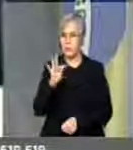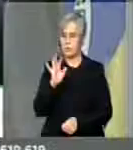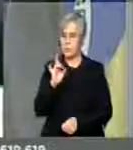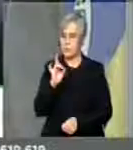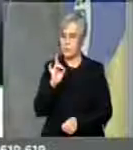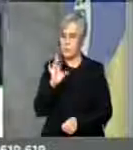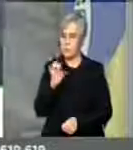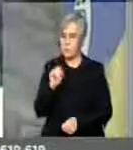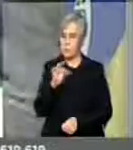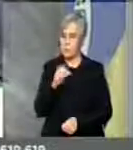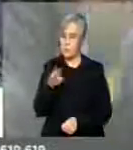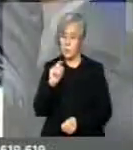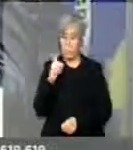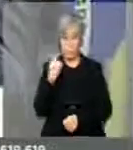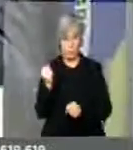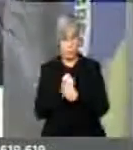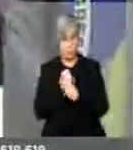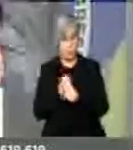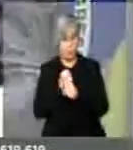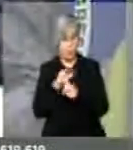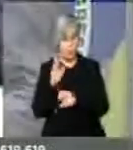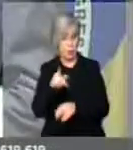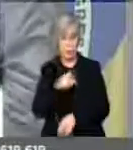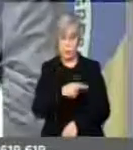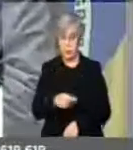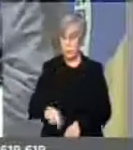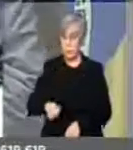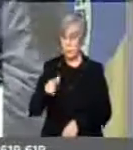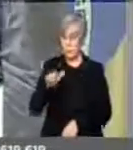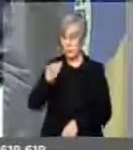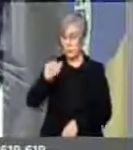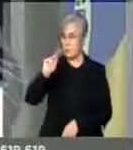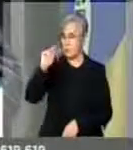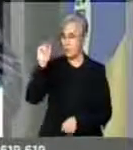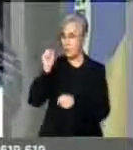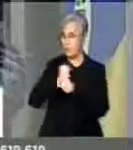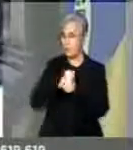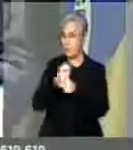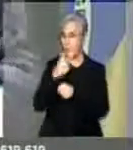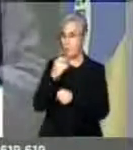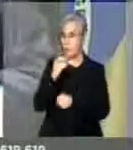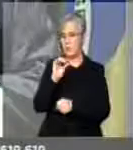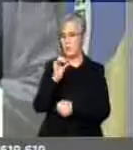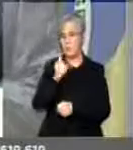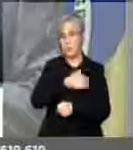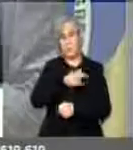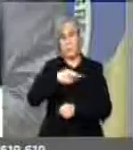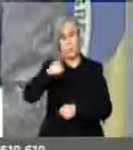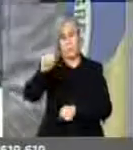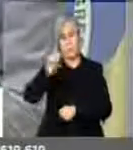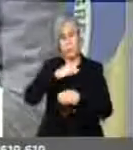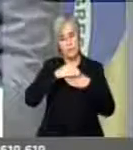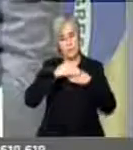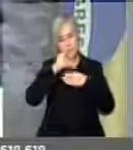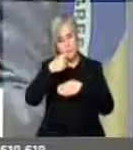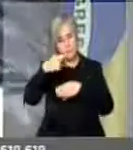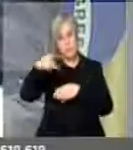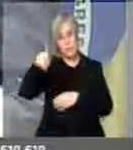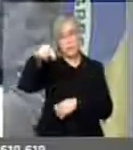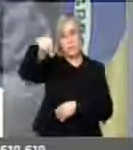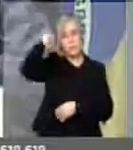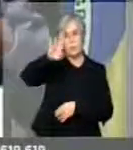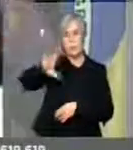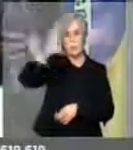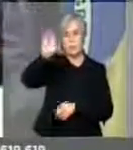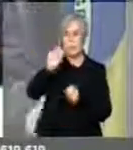o presidente Lula, como sempre, em 2006, foi ao Nordeste fazer com malabarismos